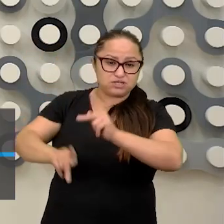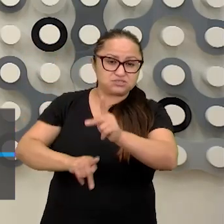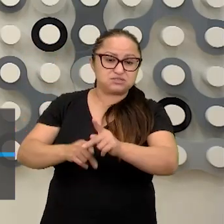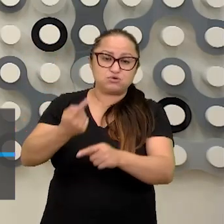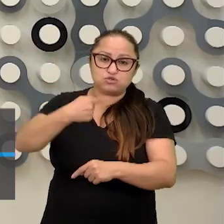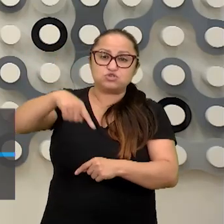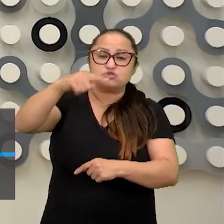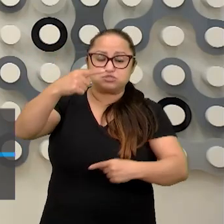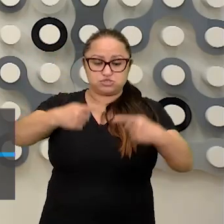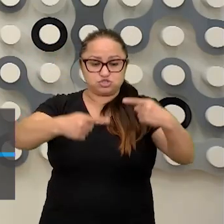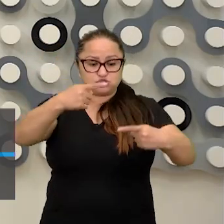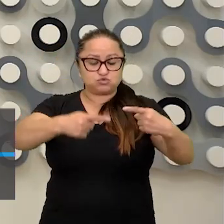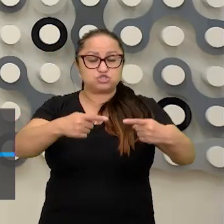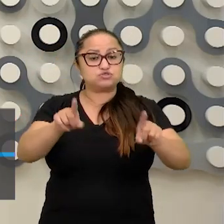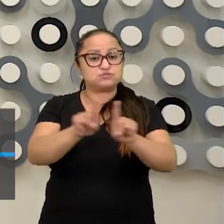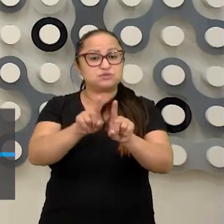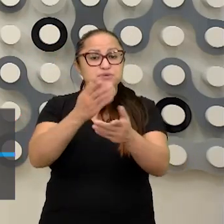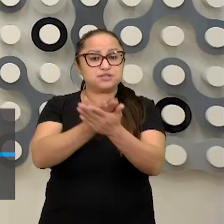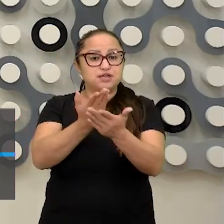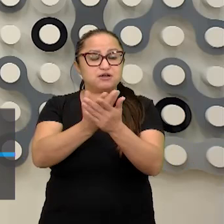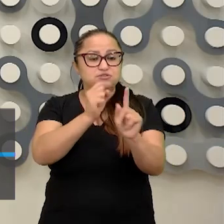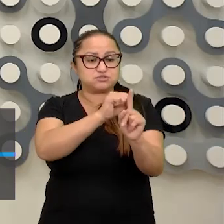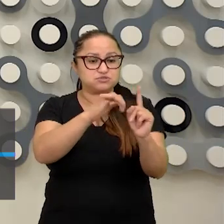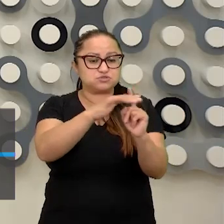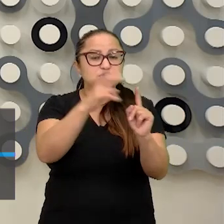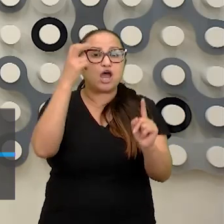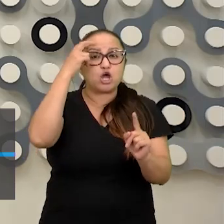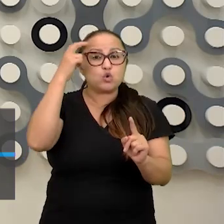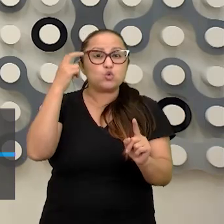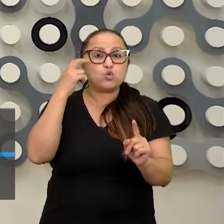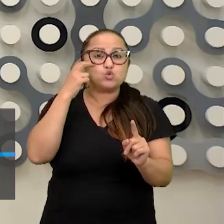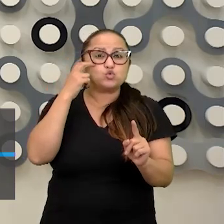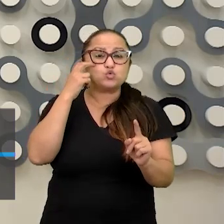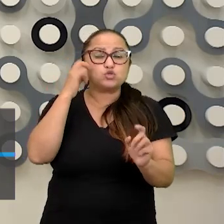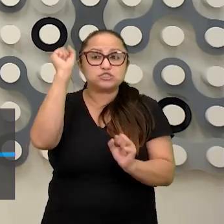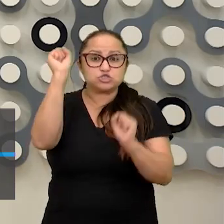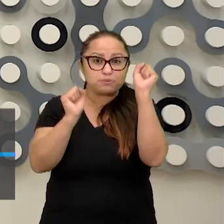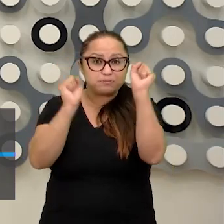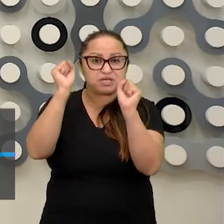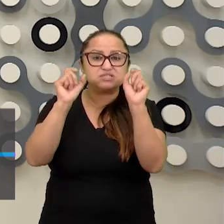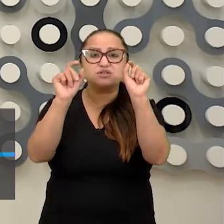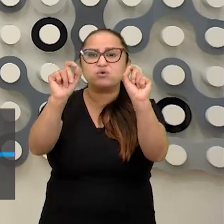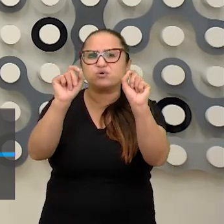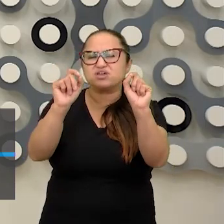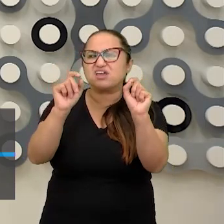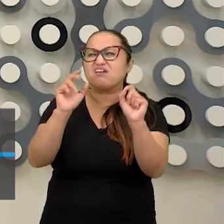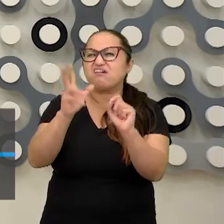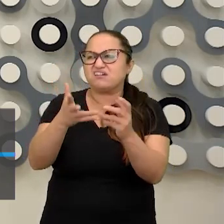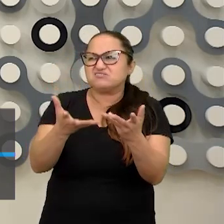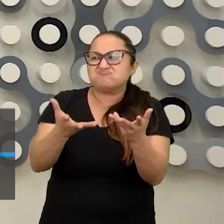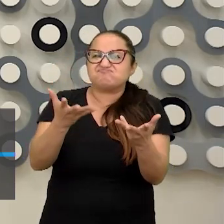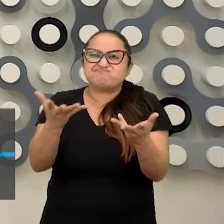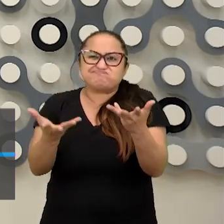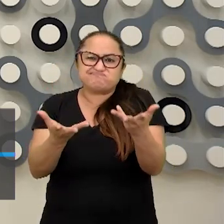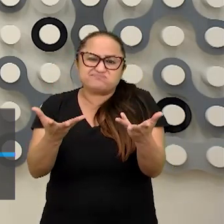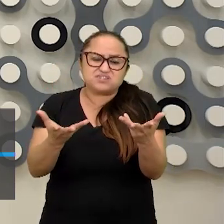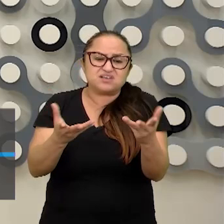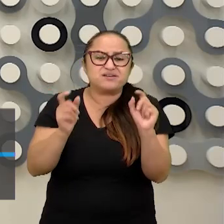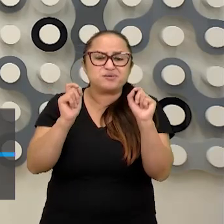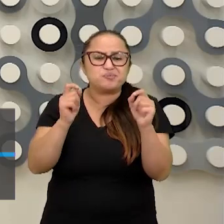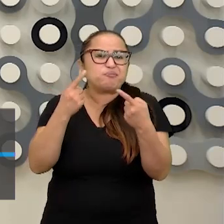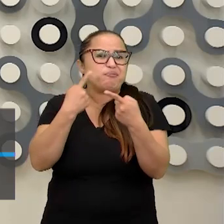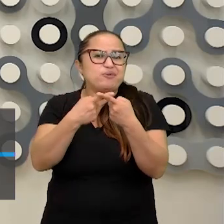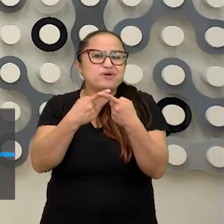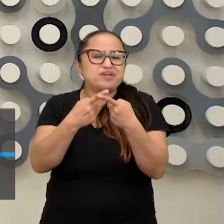aulas de sociologia, mas a cultura de massa é uma coisa que é até um pouco contraditória, né, de termos, né, cultura e massa. Por quê?